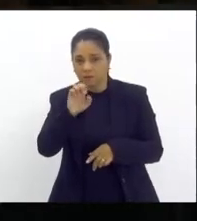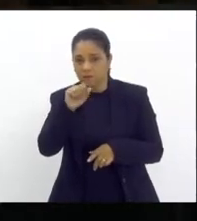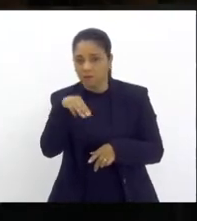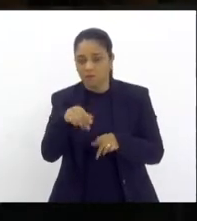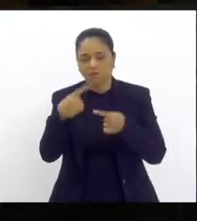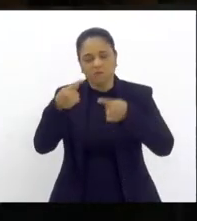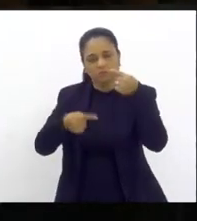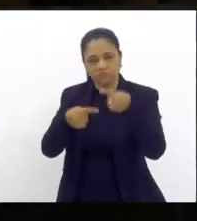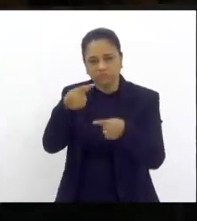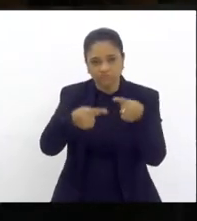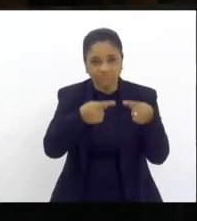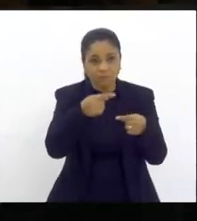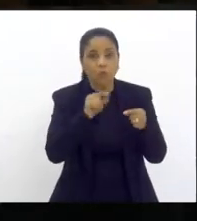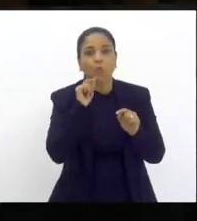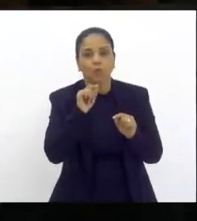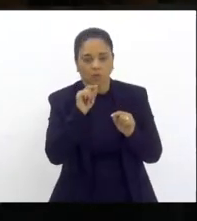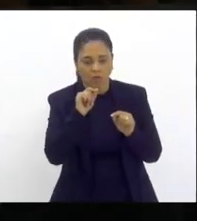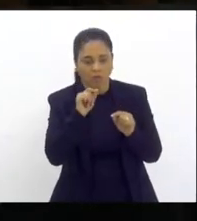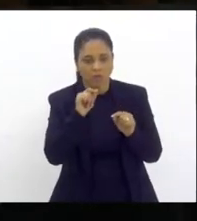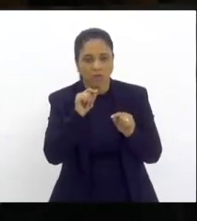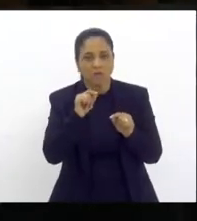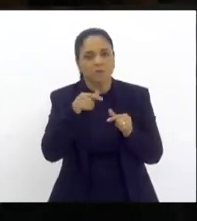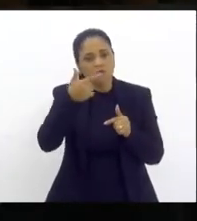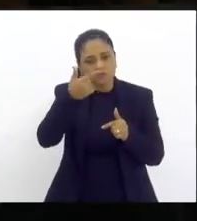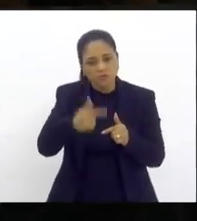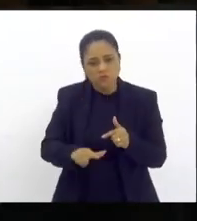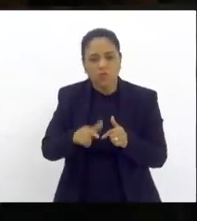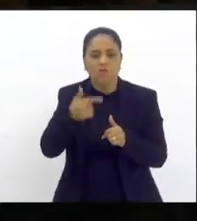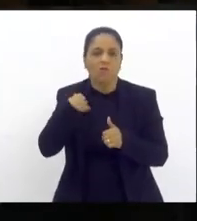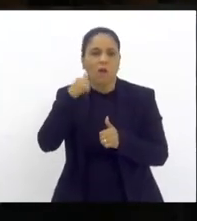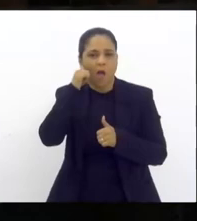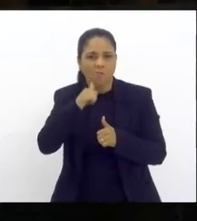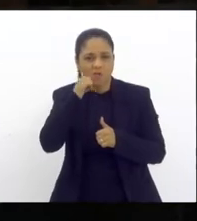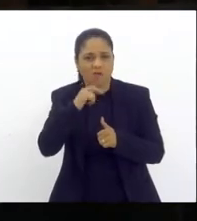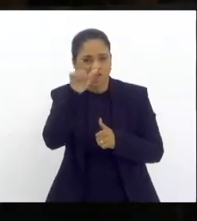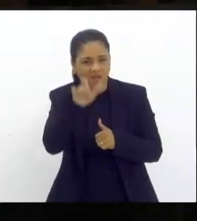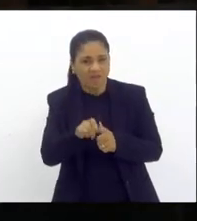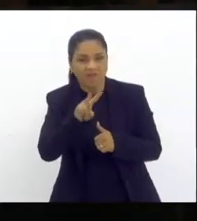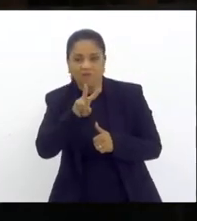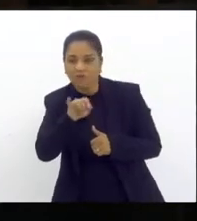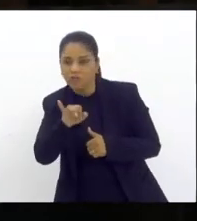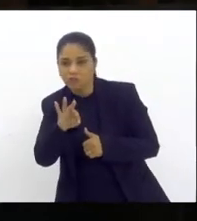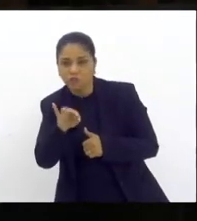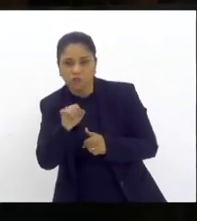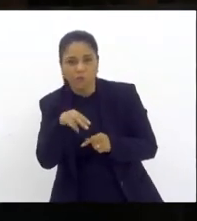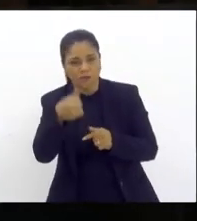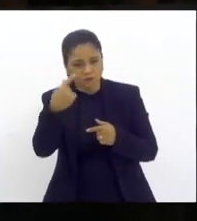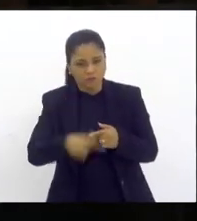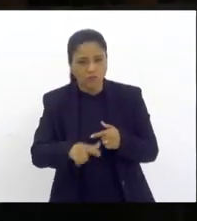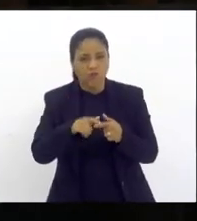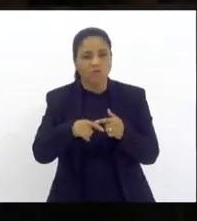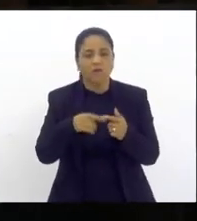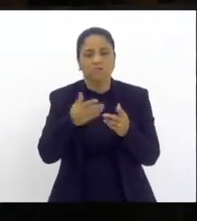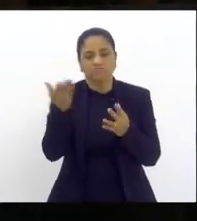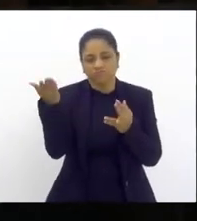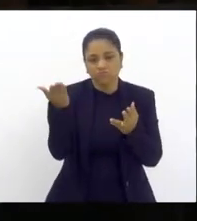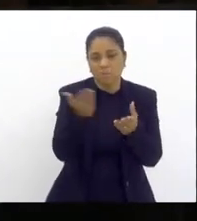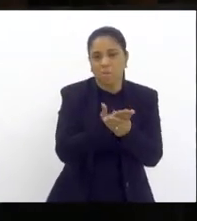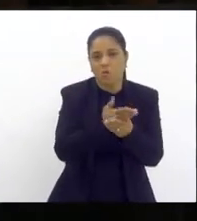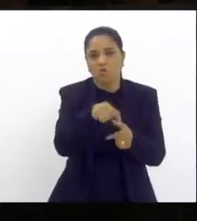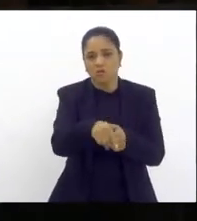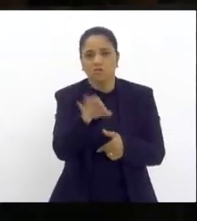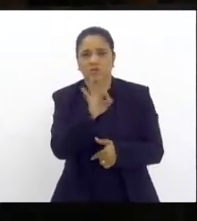que a gente não tenha uma revitimização quando essa mulher vai procurar atendimento, fazer um boletim de ocorrência